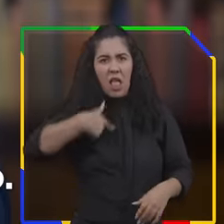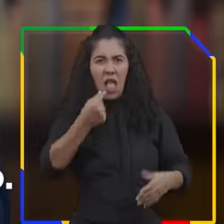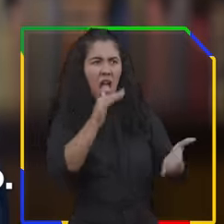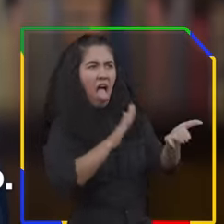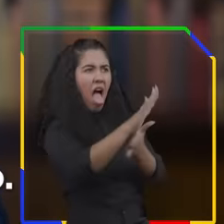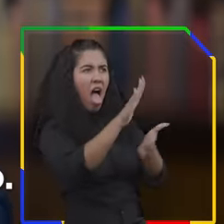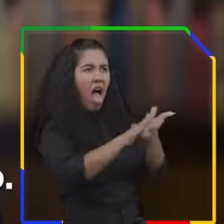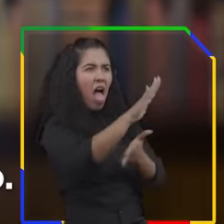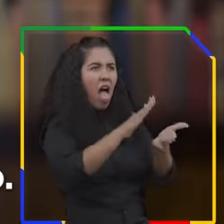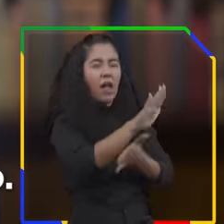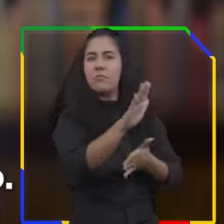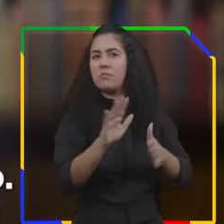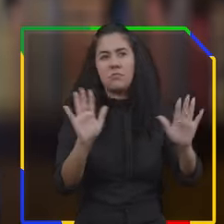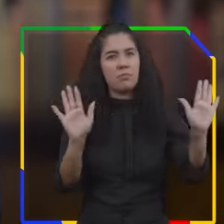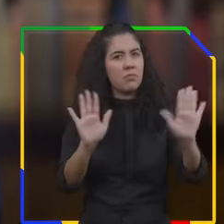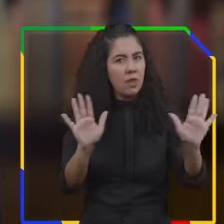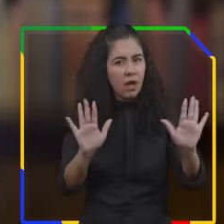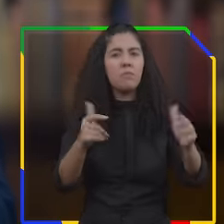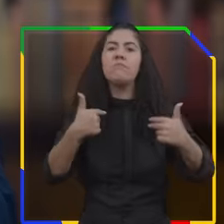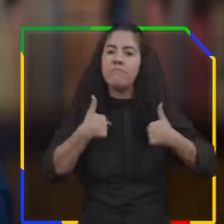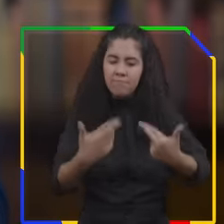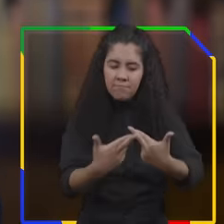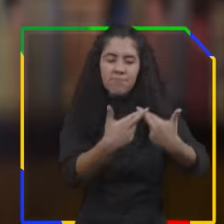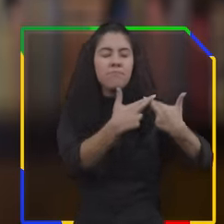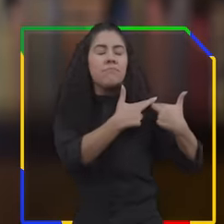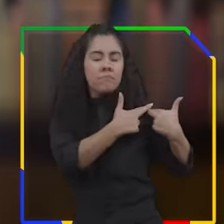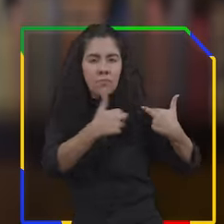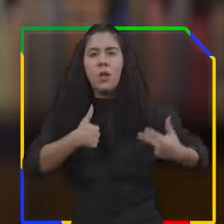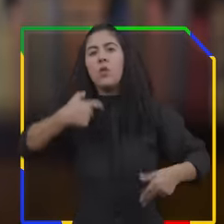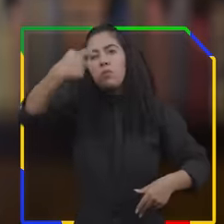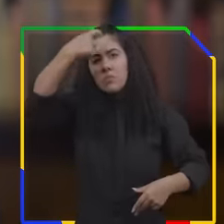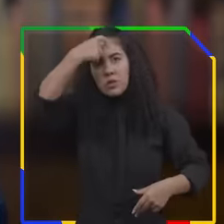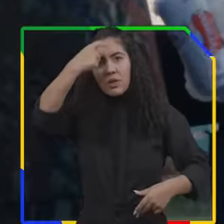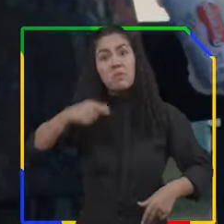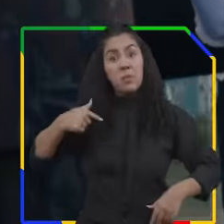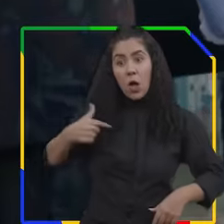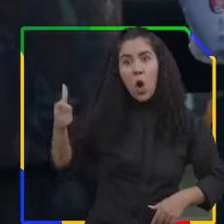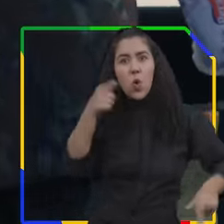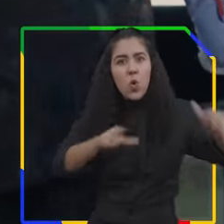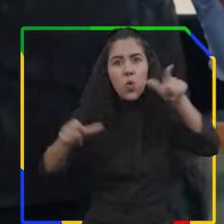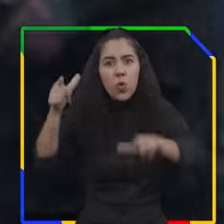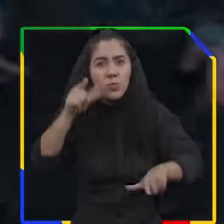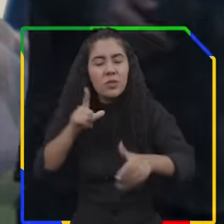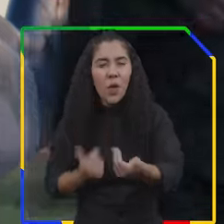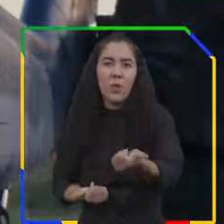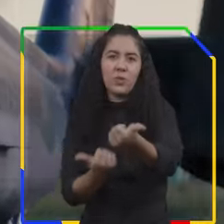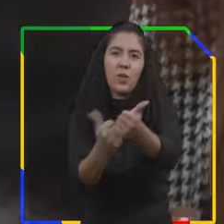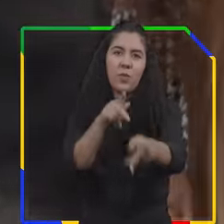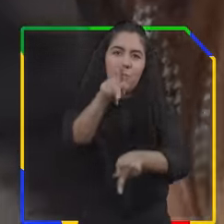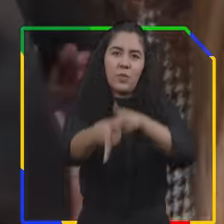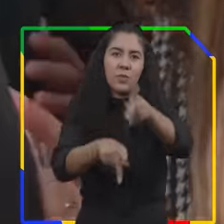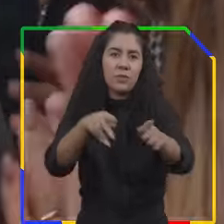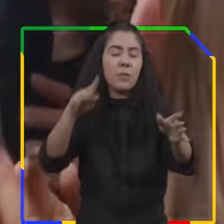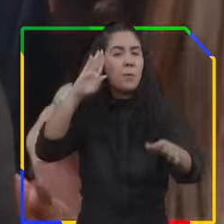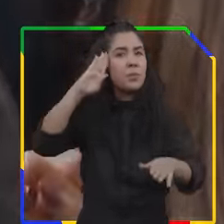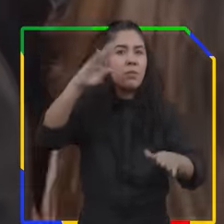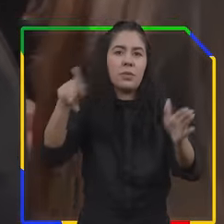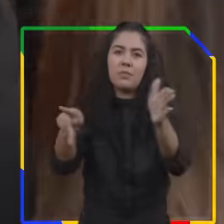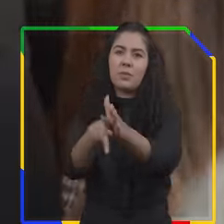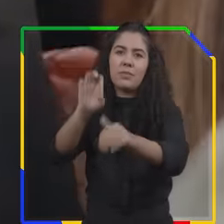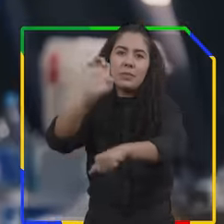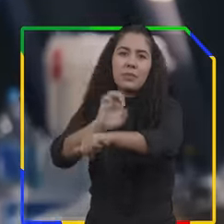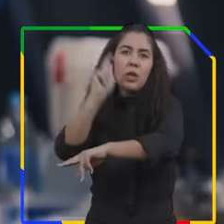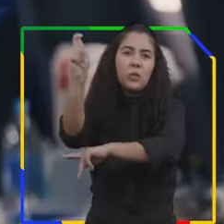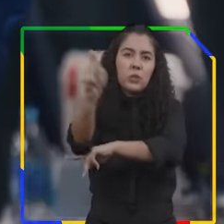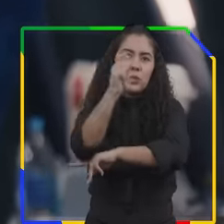a não gastar mais do que ganho. É esta responsabilidade que está nos permitindo ajudar a população do Rio